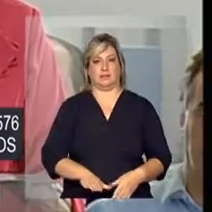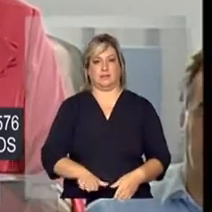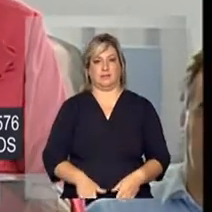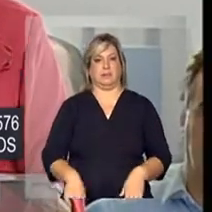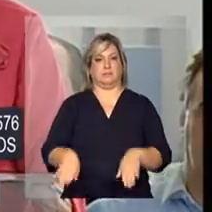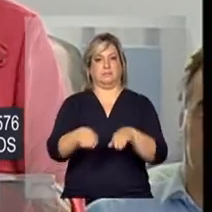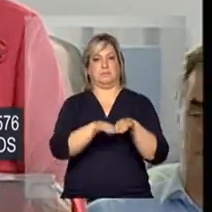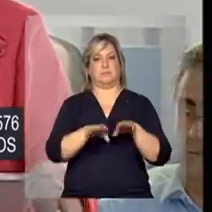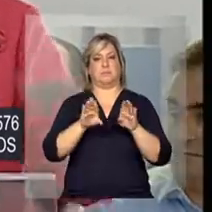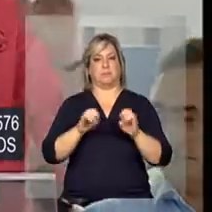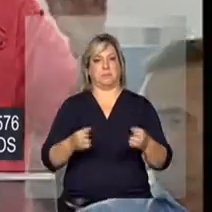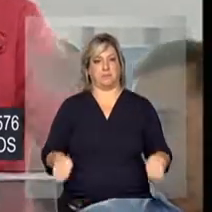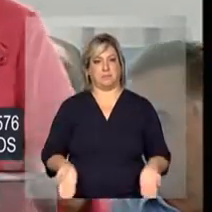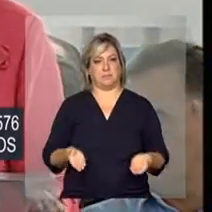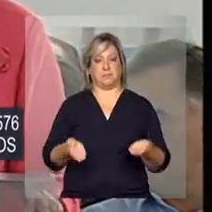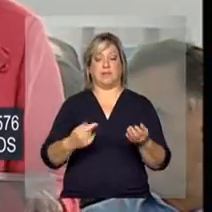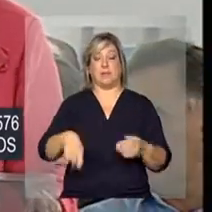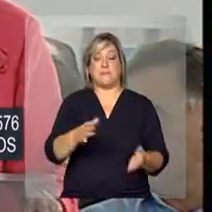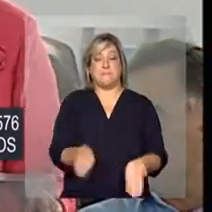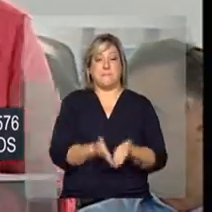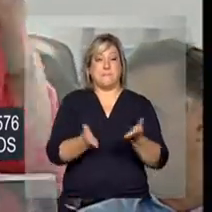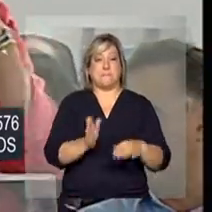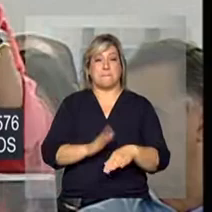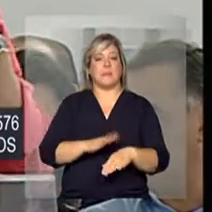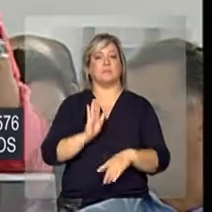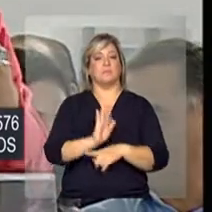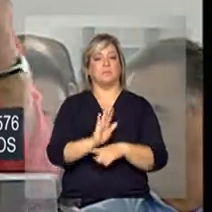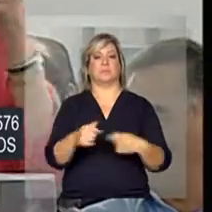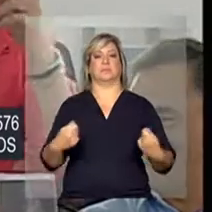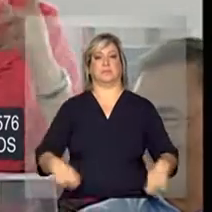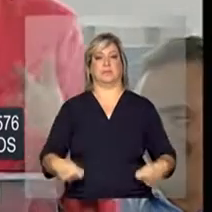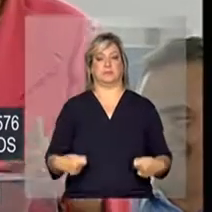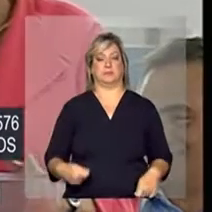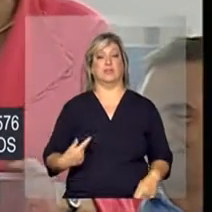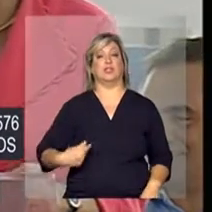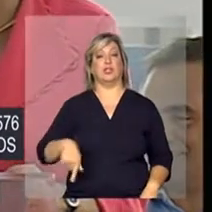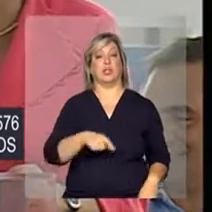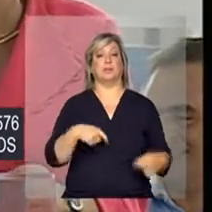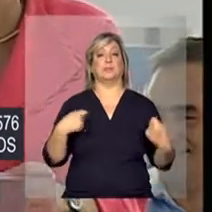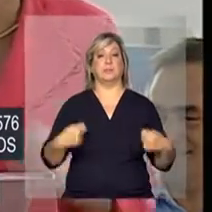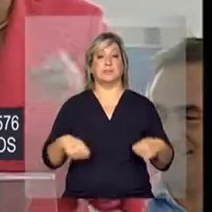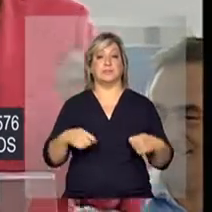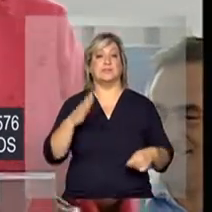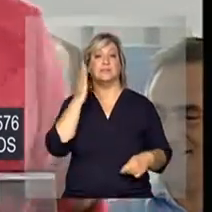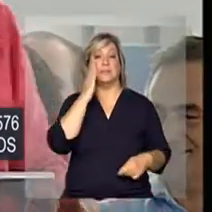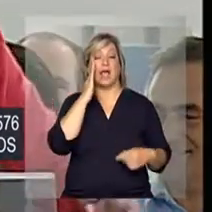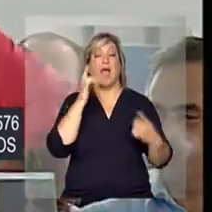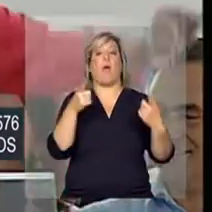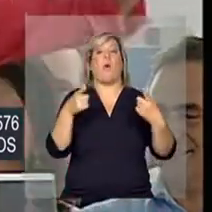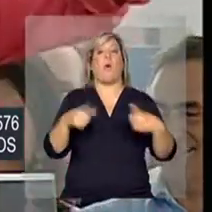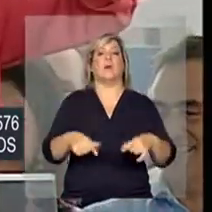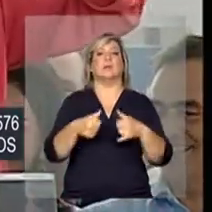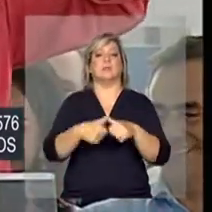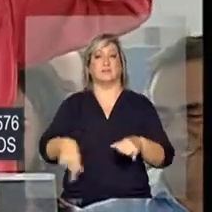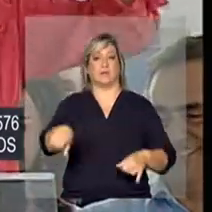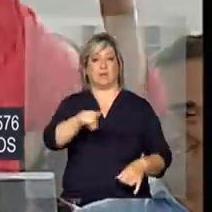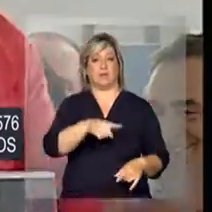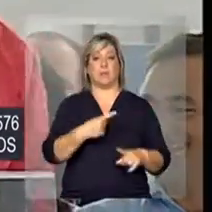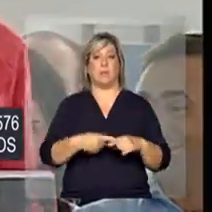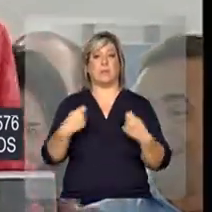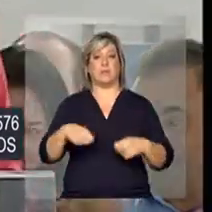nossas crianças mais pobres do país. Precisamos de saber onde estão, porque elas têm de